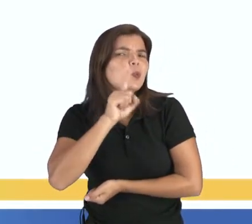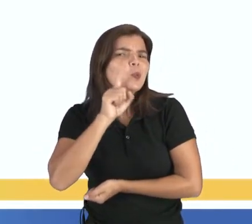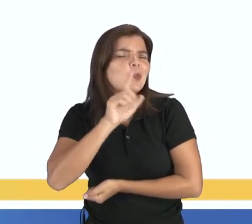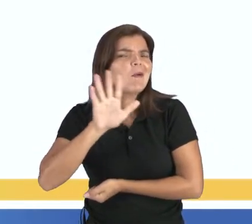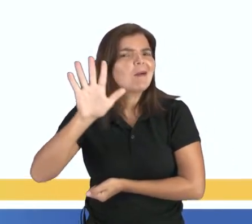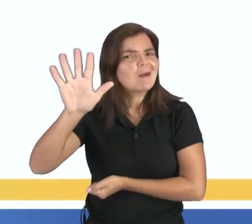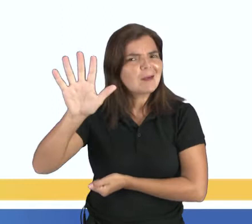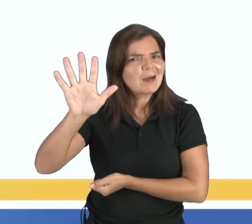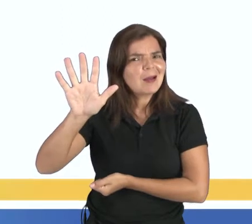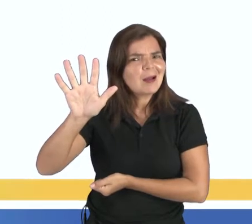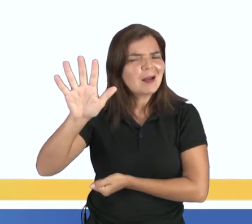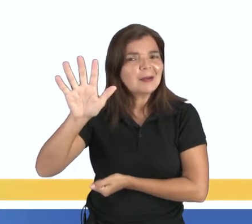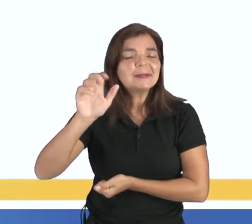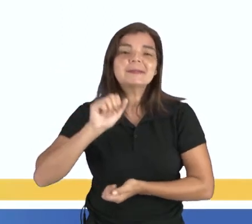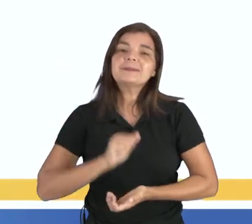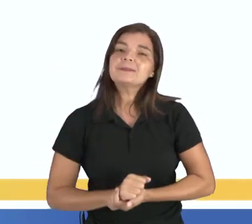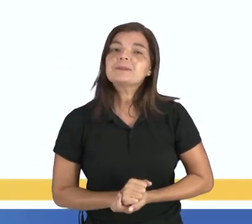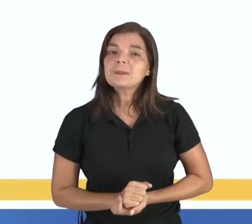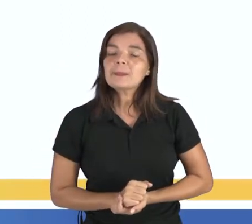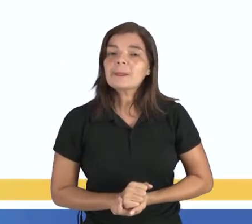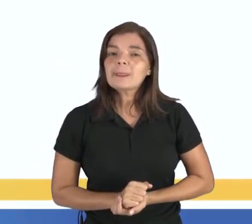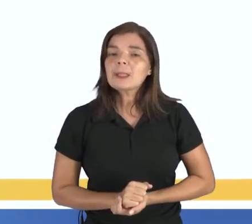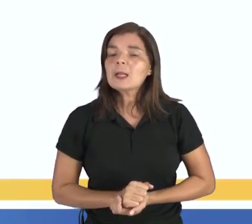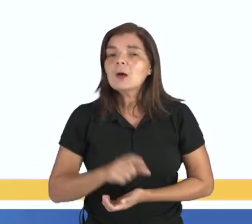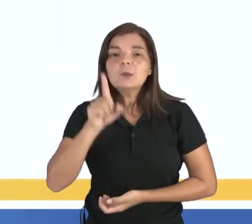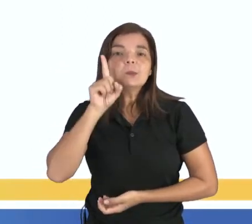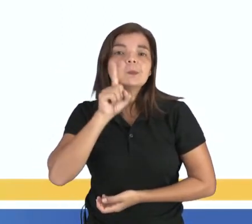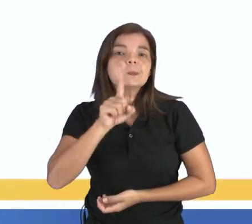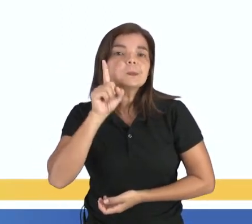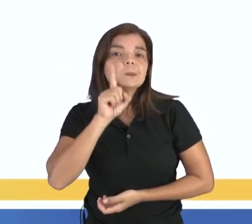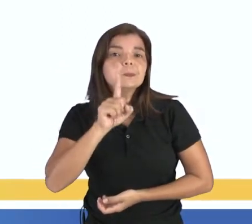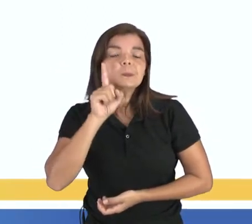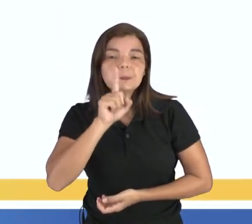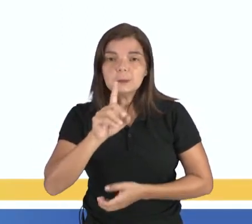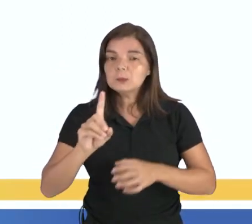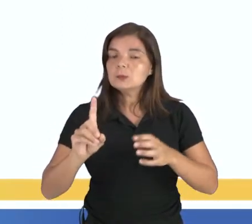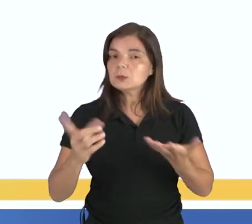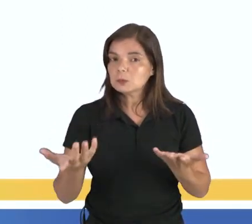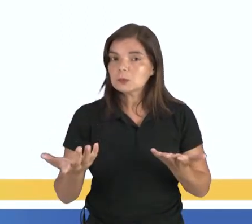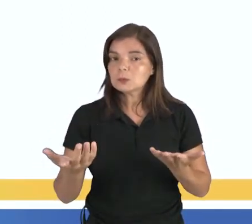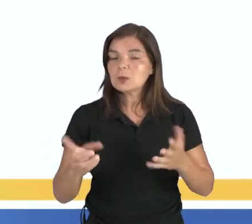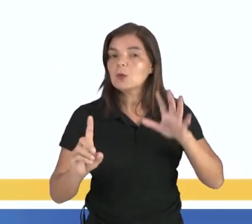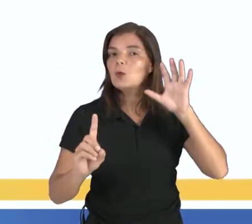do Trump, não mais do Trump, né? Os Estados Unidos